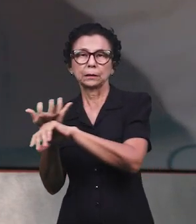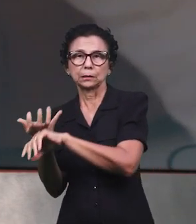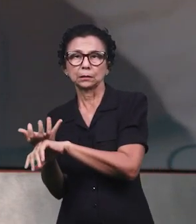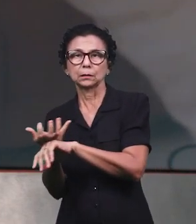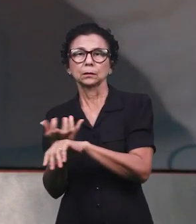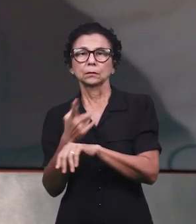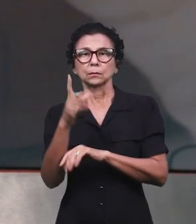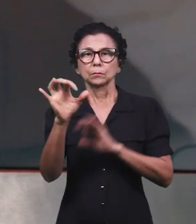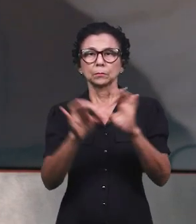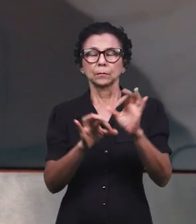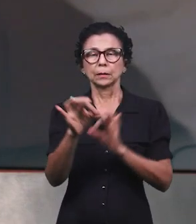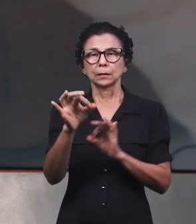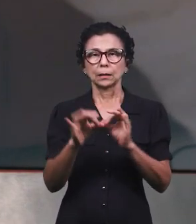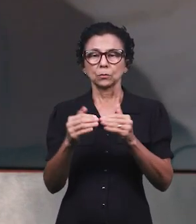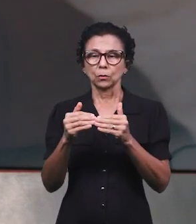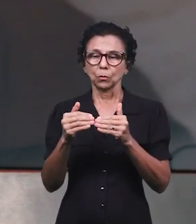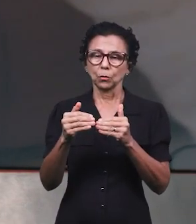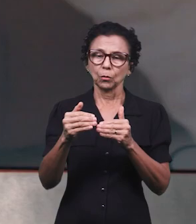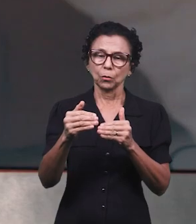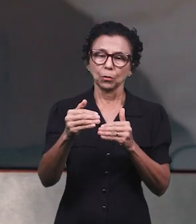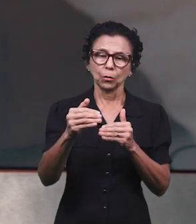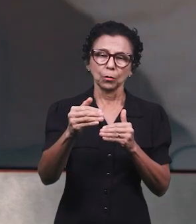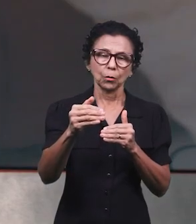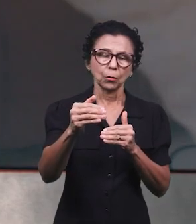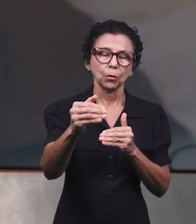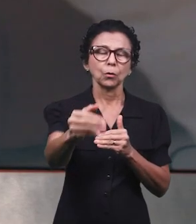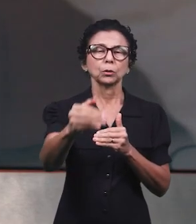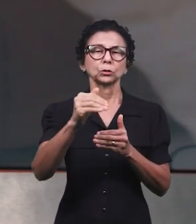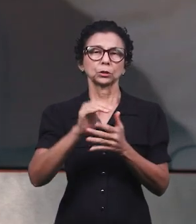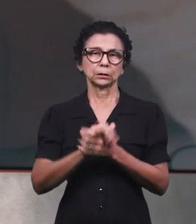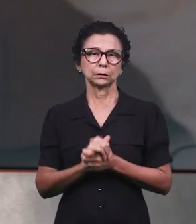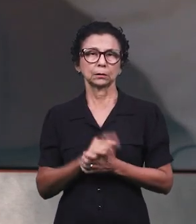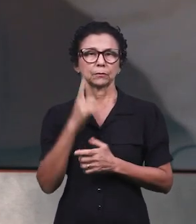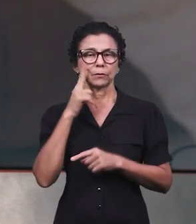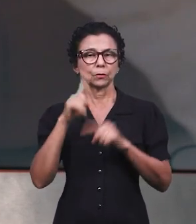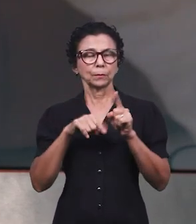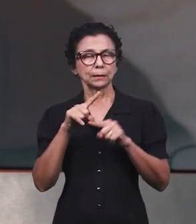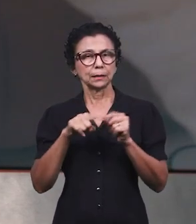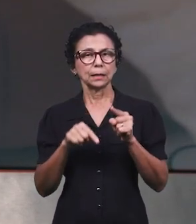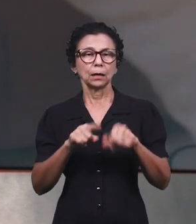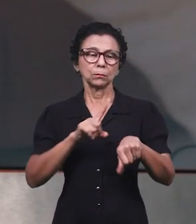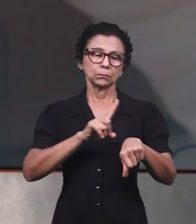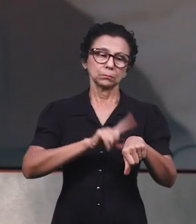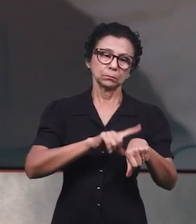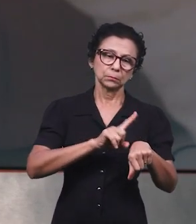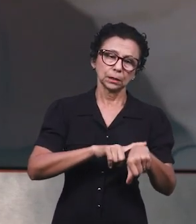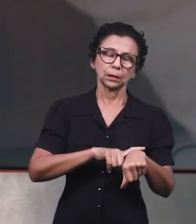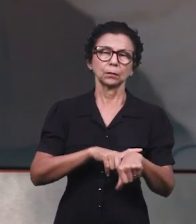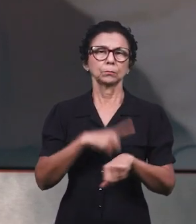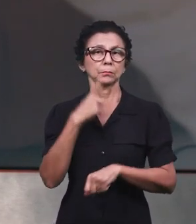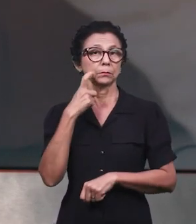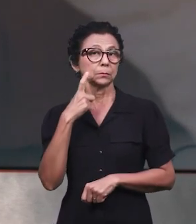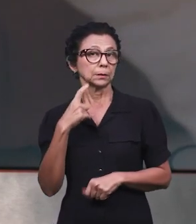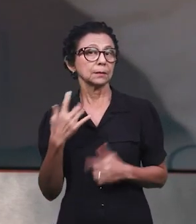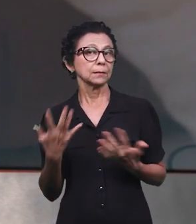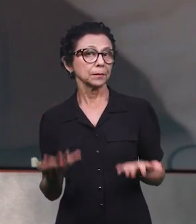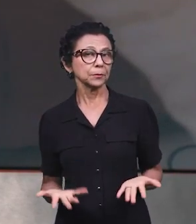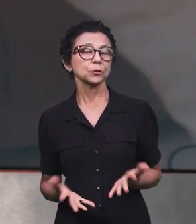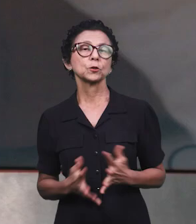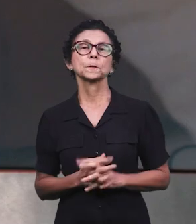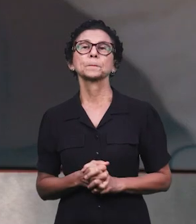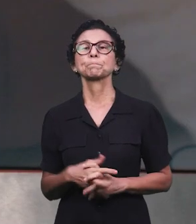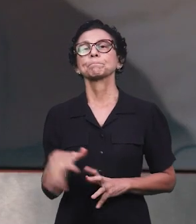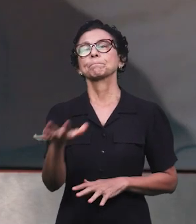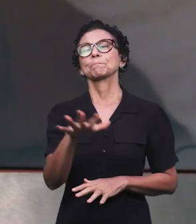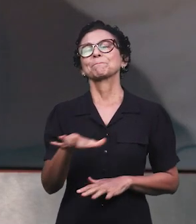estudos e vai ter o seu material à disposição de acordo com o seu tempo. Então, isso aqui é muito interessante, esse